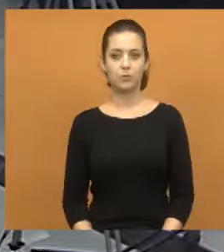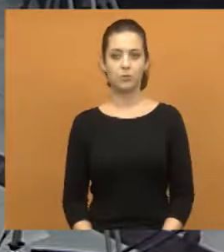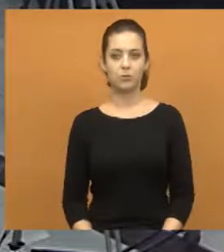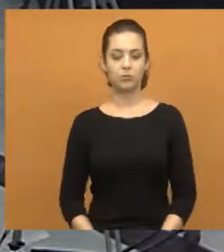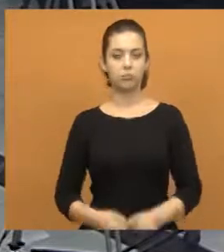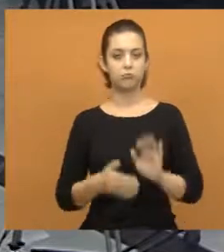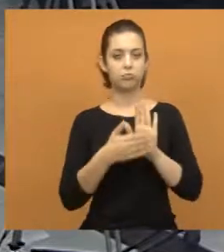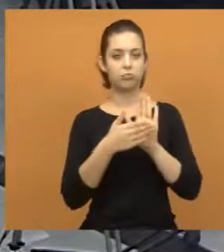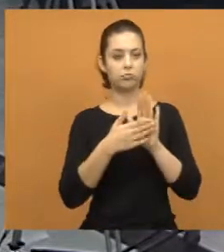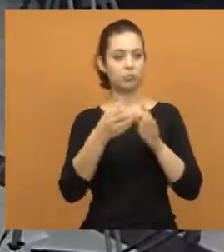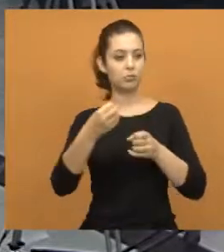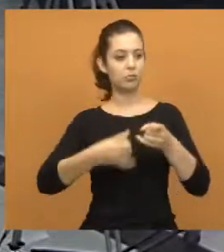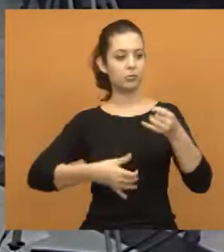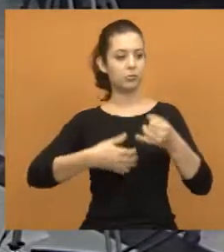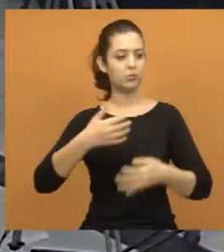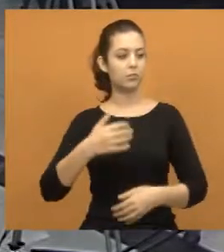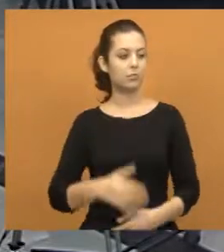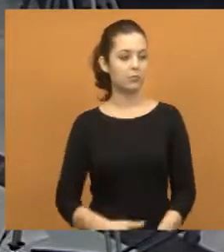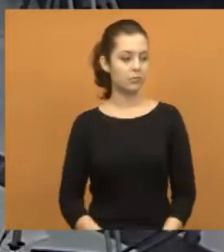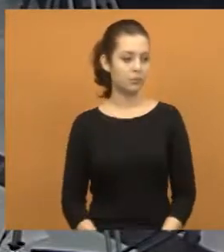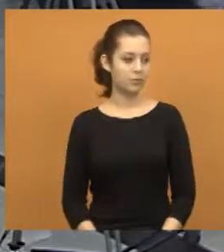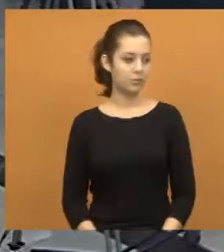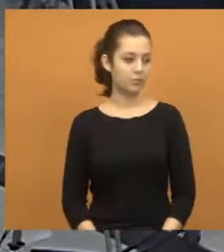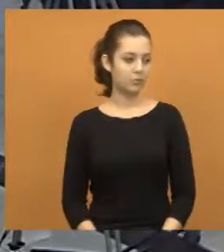Vamos à apresentação do projeto.